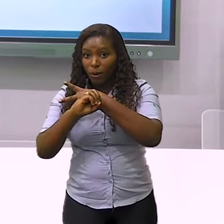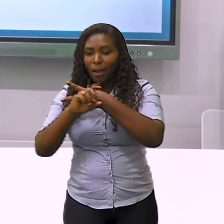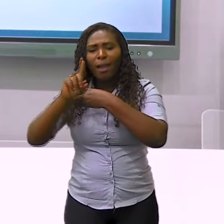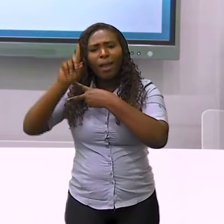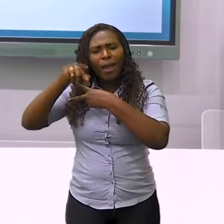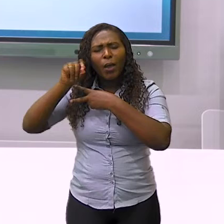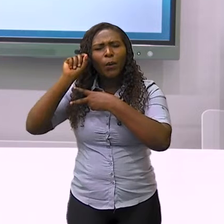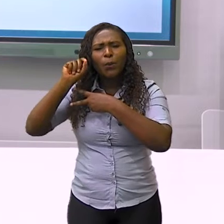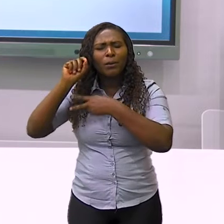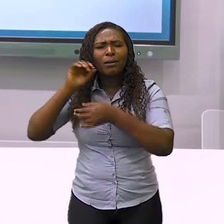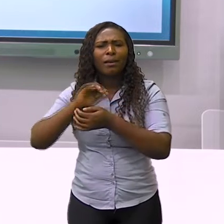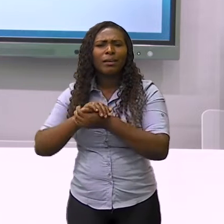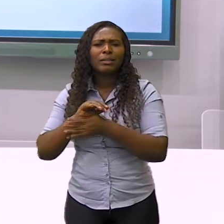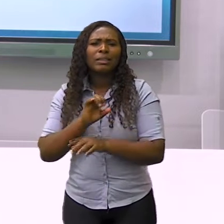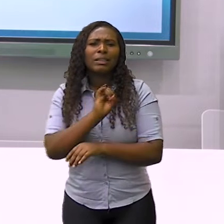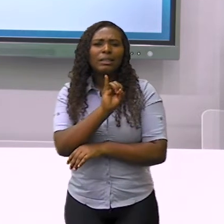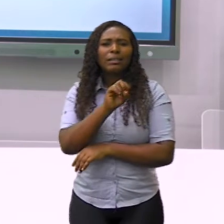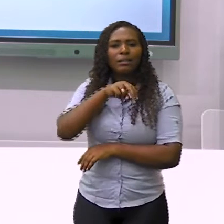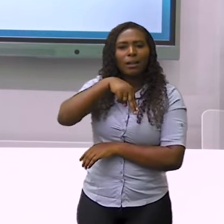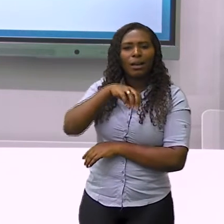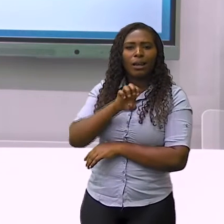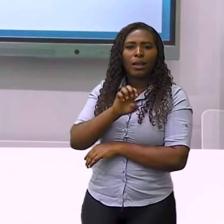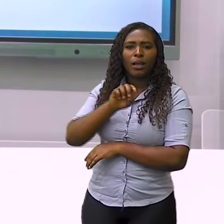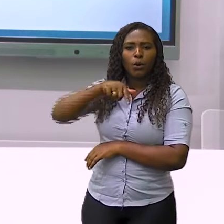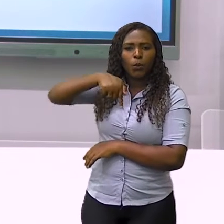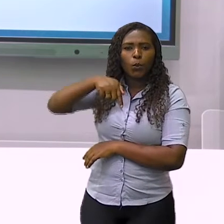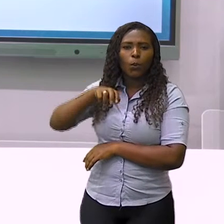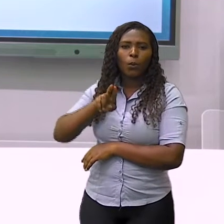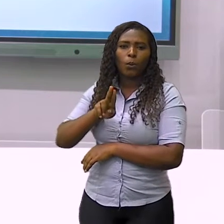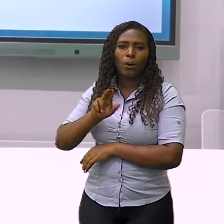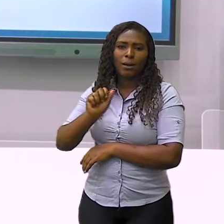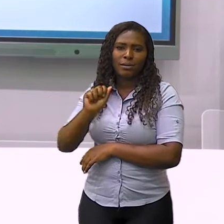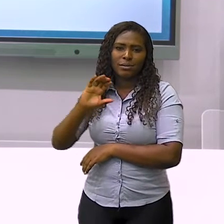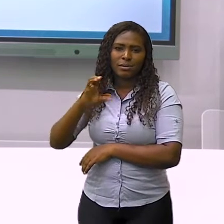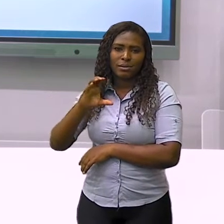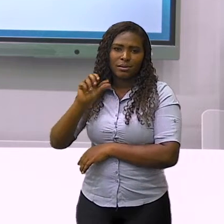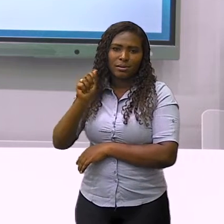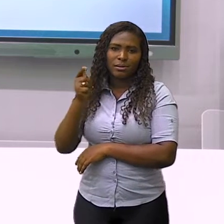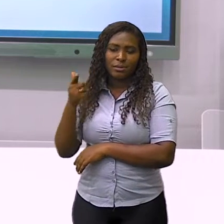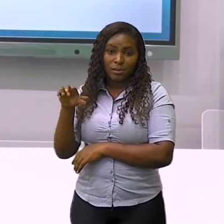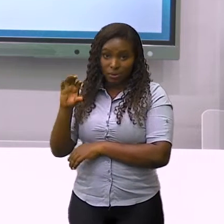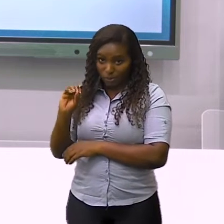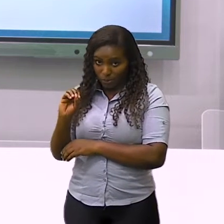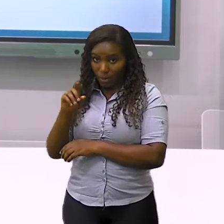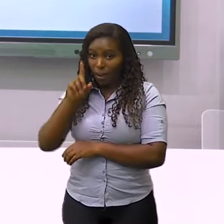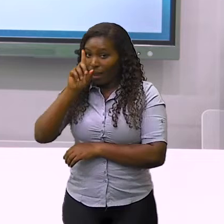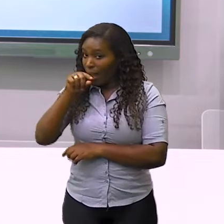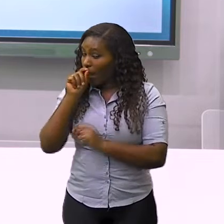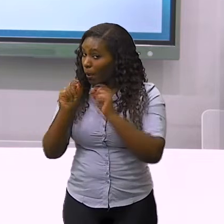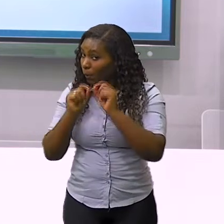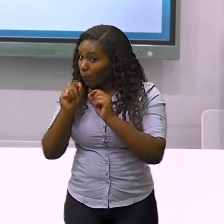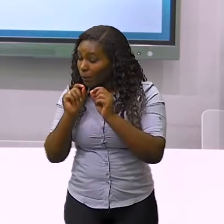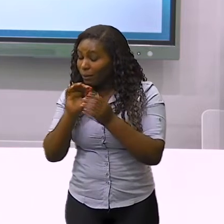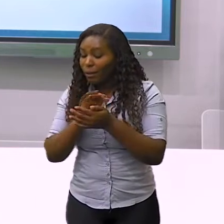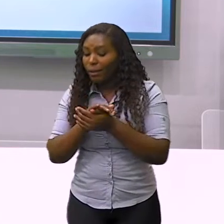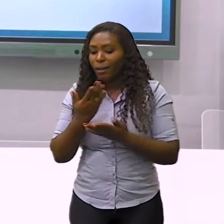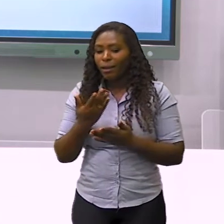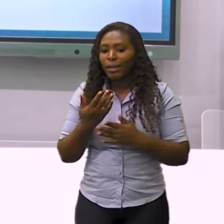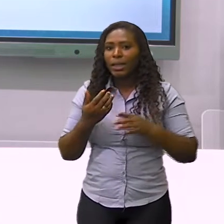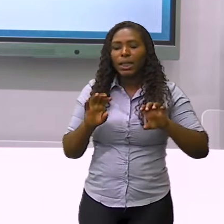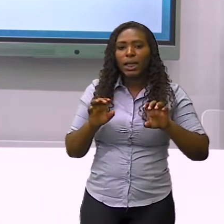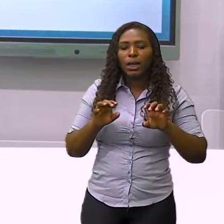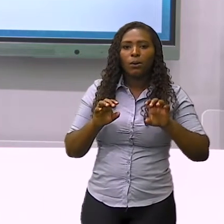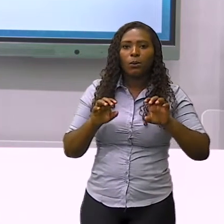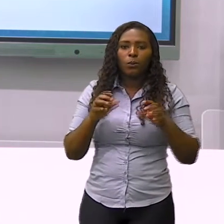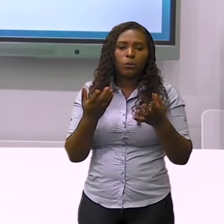tem que ser menor do que 0. Mas quem que é o delta mesmo, pessoal? B ao quadrado